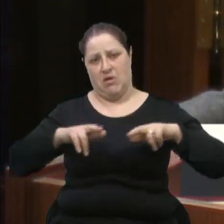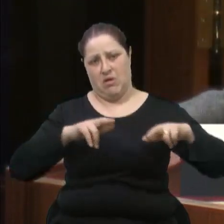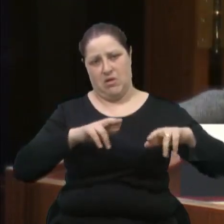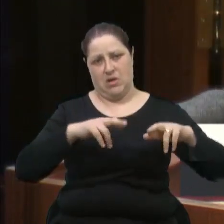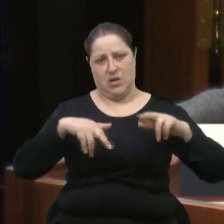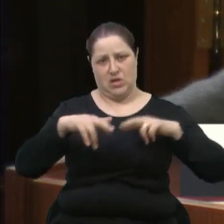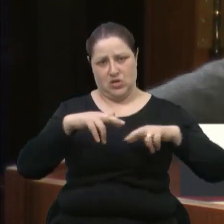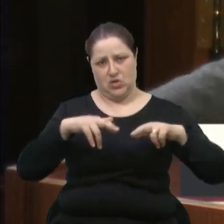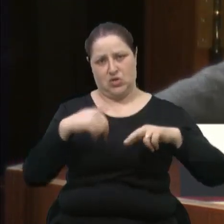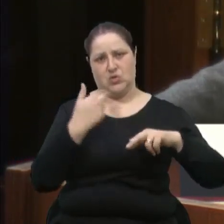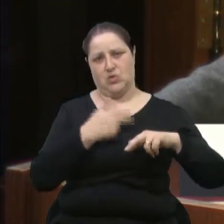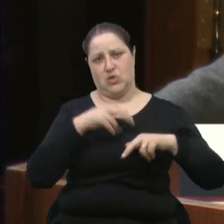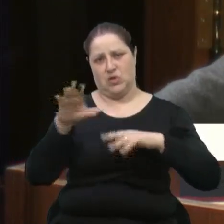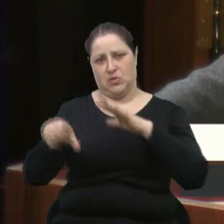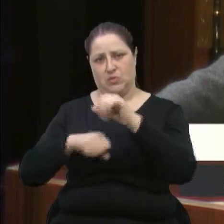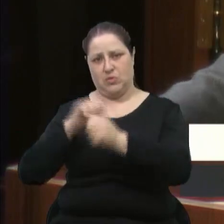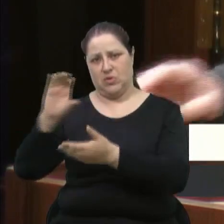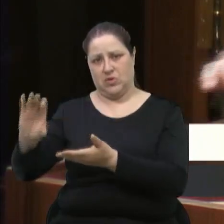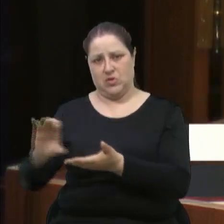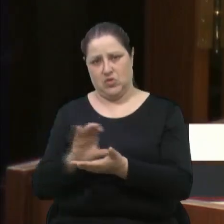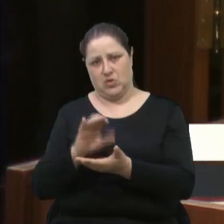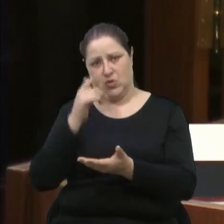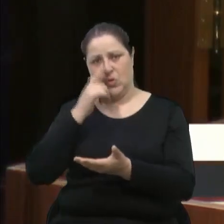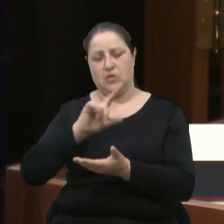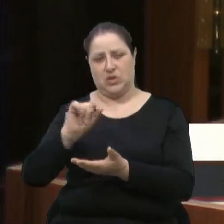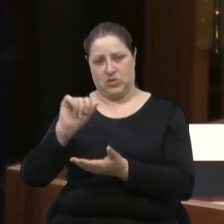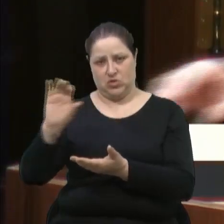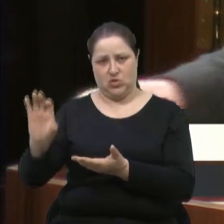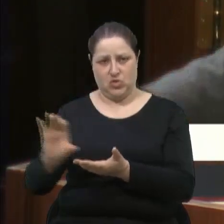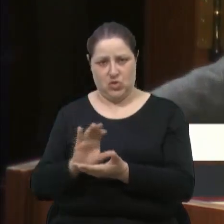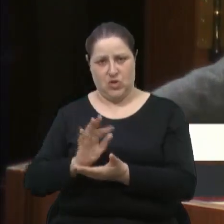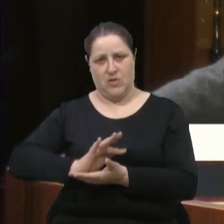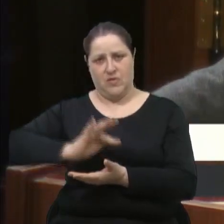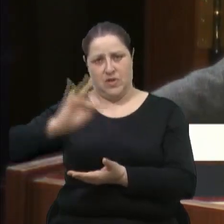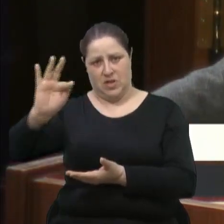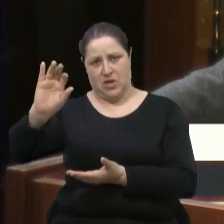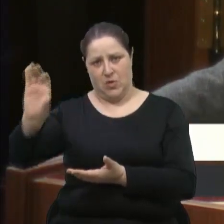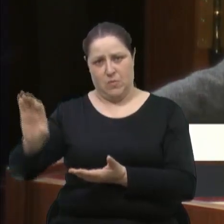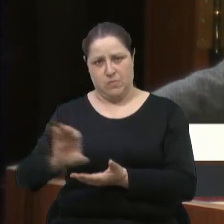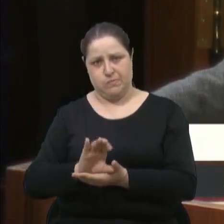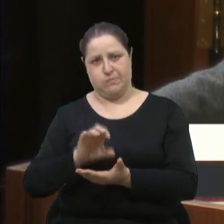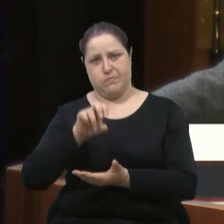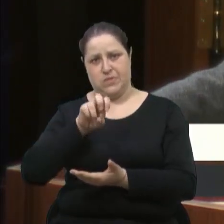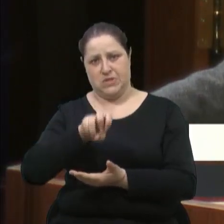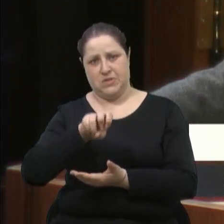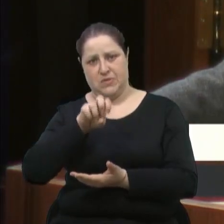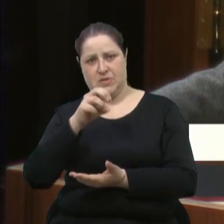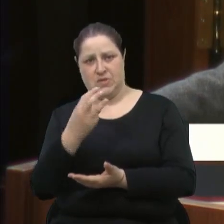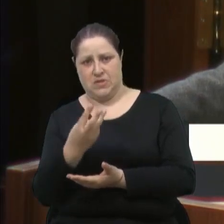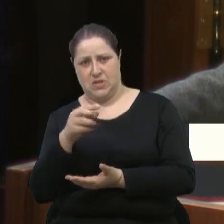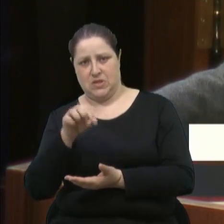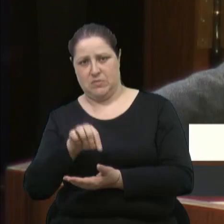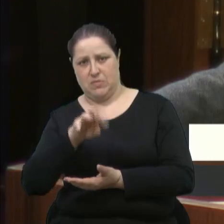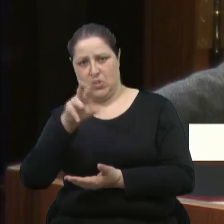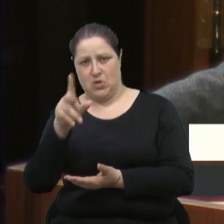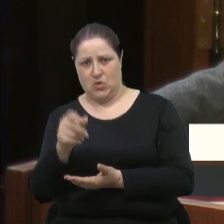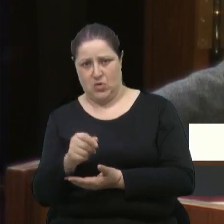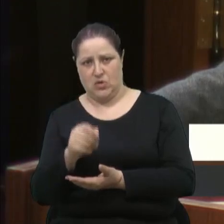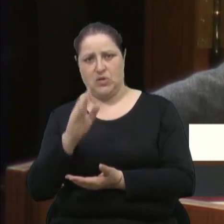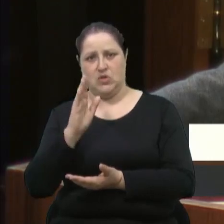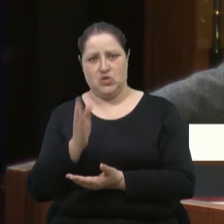fomos felizes nessa busca. O governo federal aportou 53 milhões para